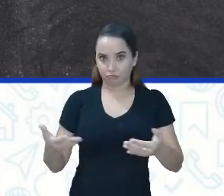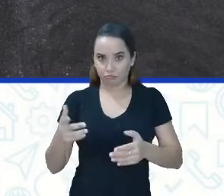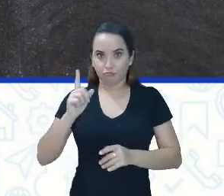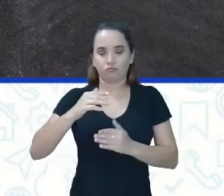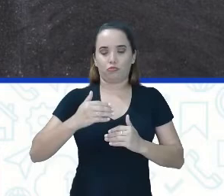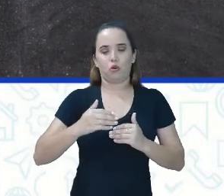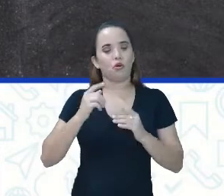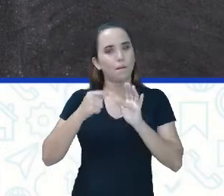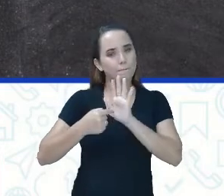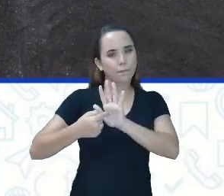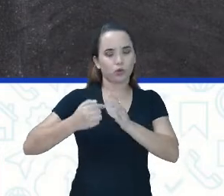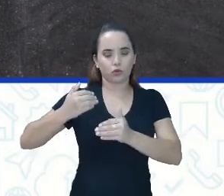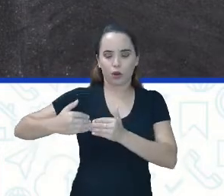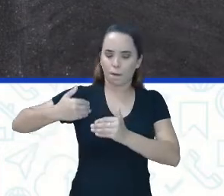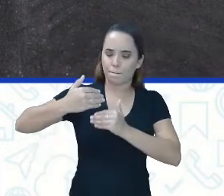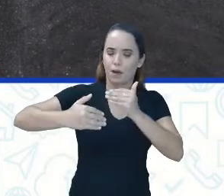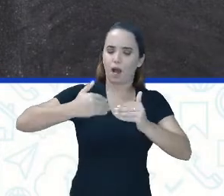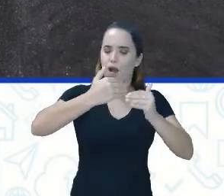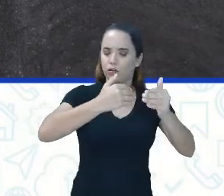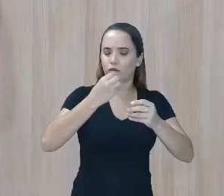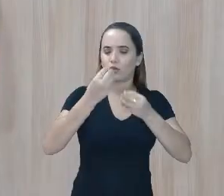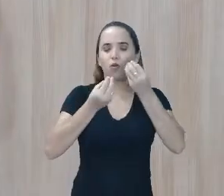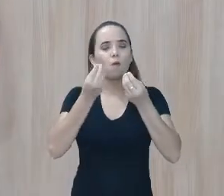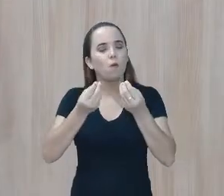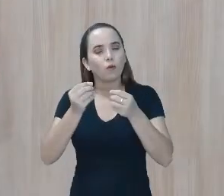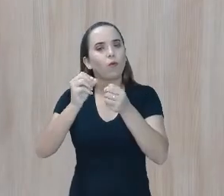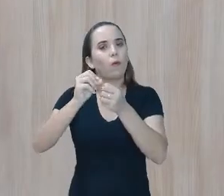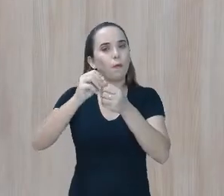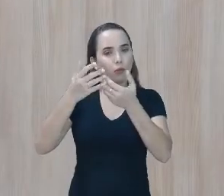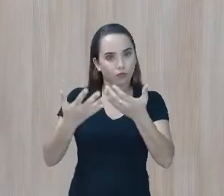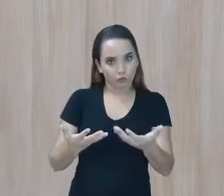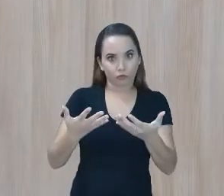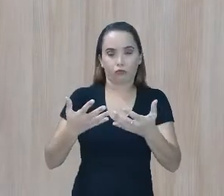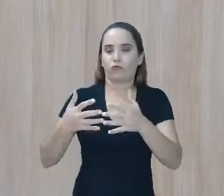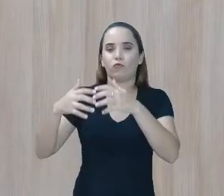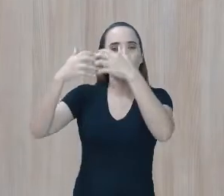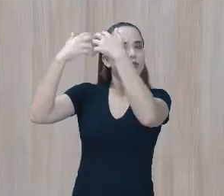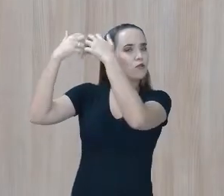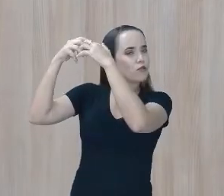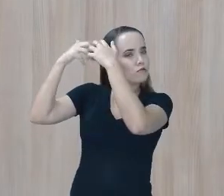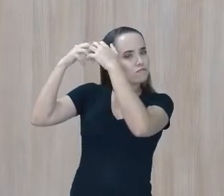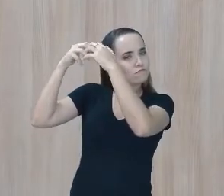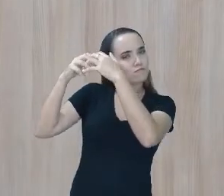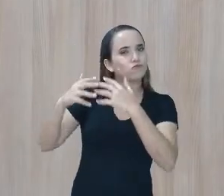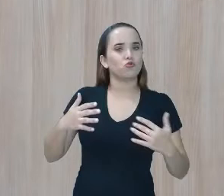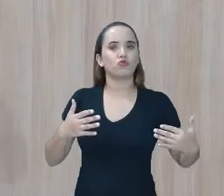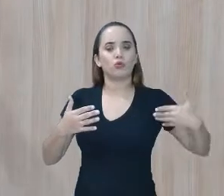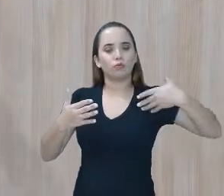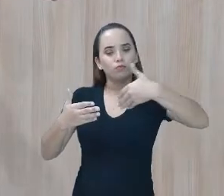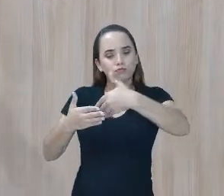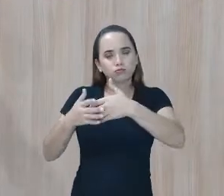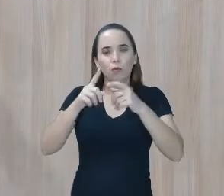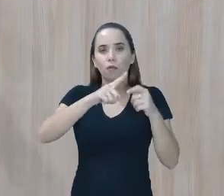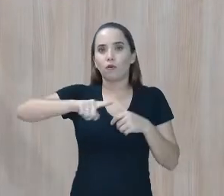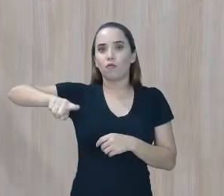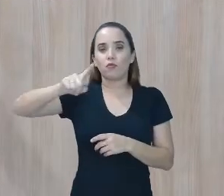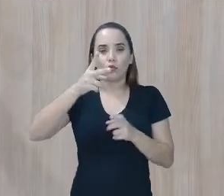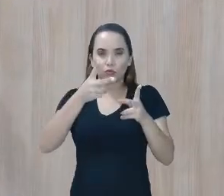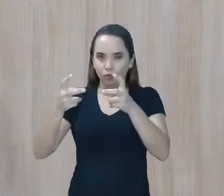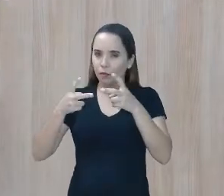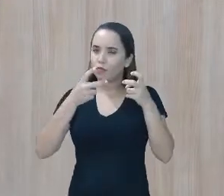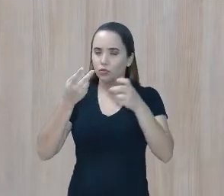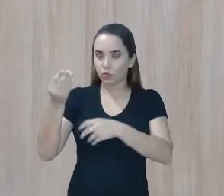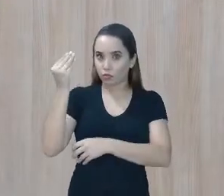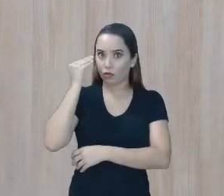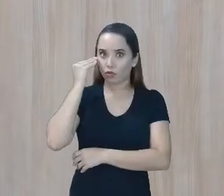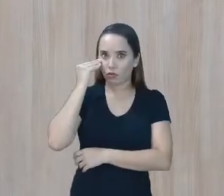esse passo a passo para que a gente consiga construir essa linha de raciocínio, para você perceber, por exemplo, que das 2 aulas